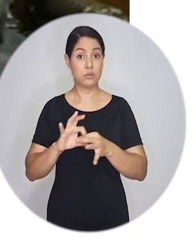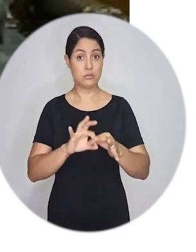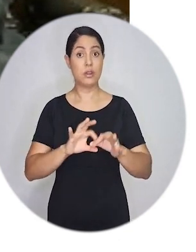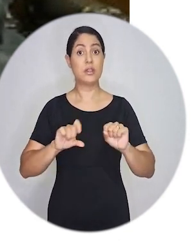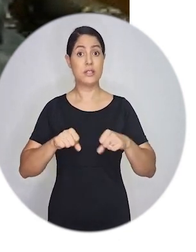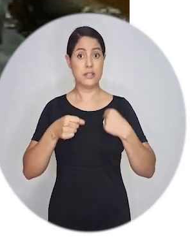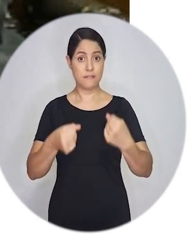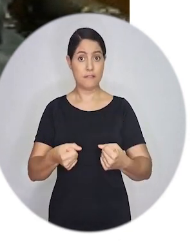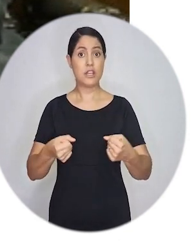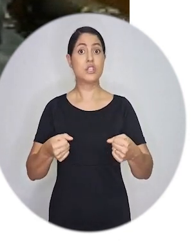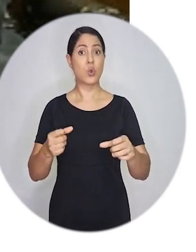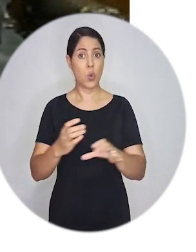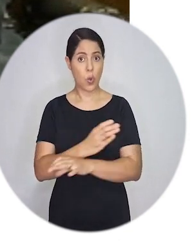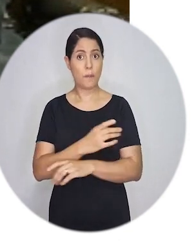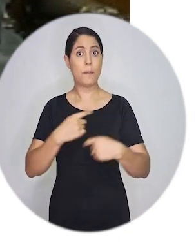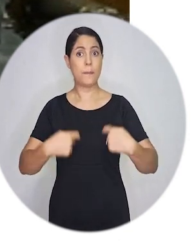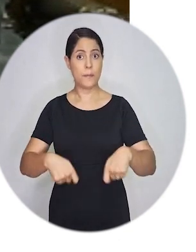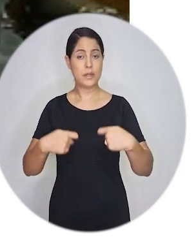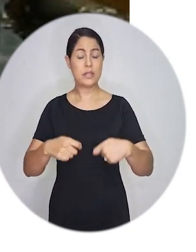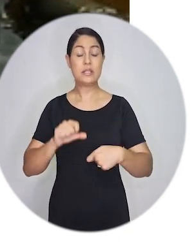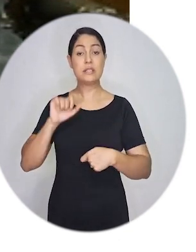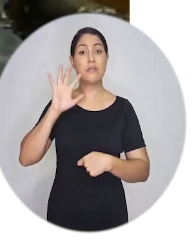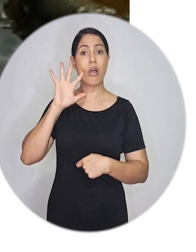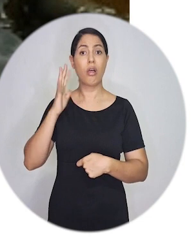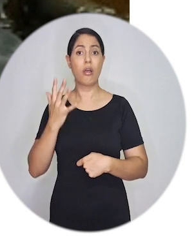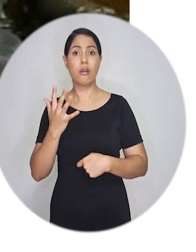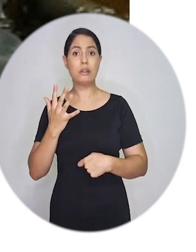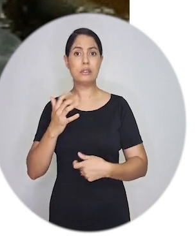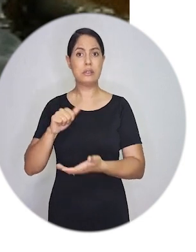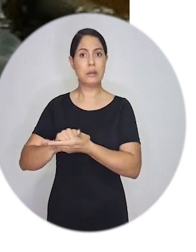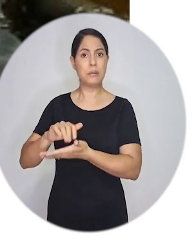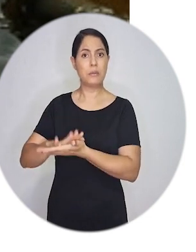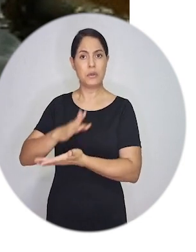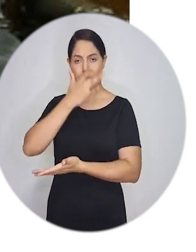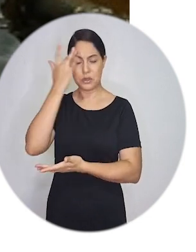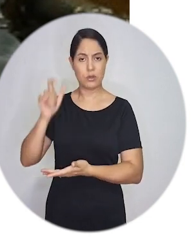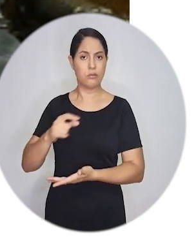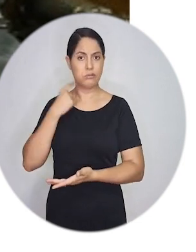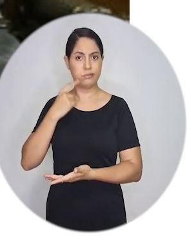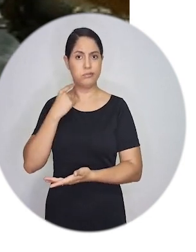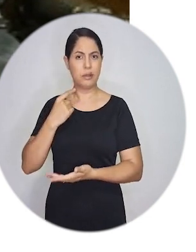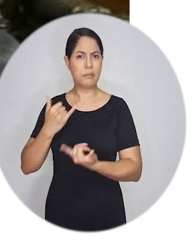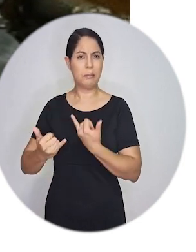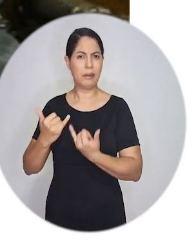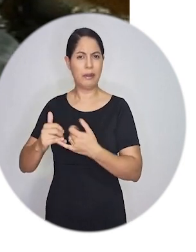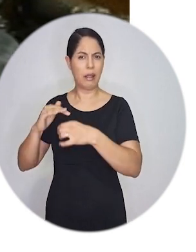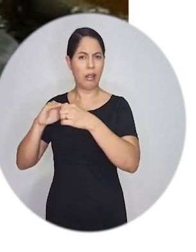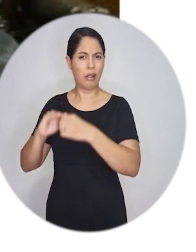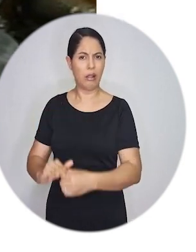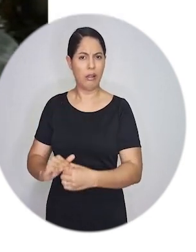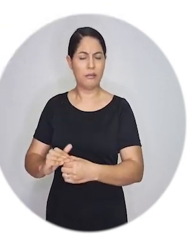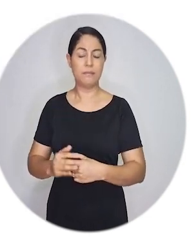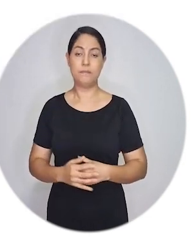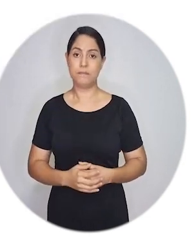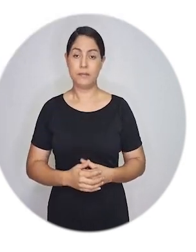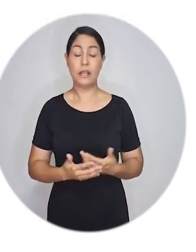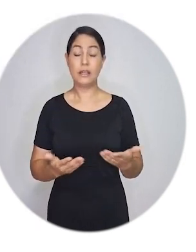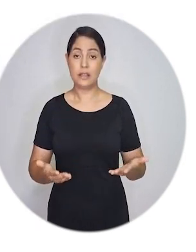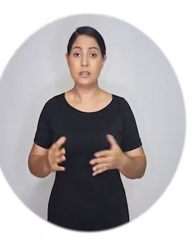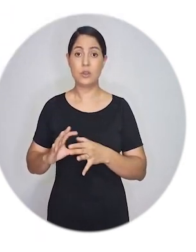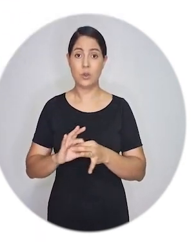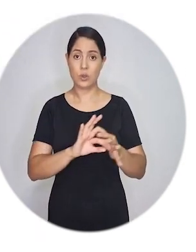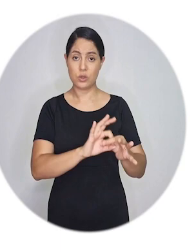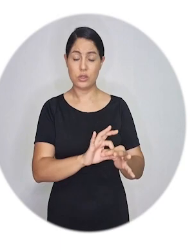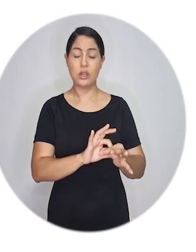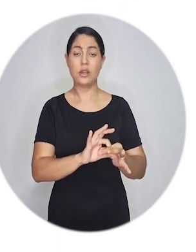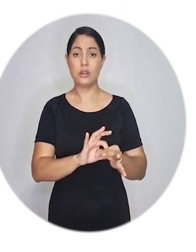ser ampla e altiva. Aplicar multas ao advogado significa apequenar o cidadão. Fecha aspas. Pela regra atual, o Código